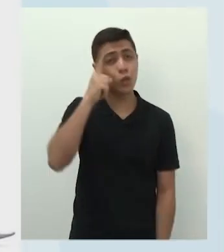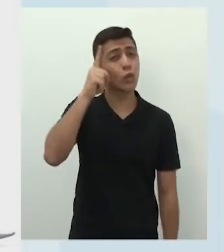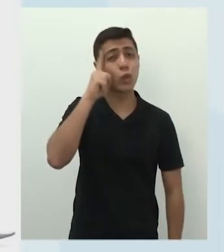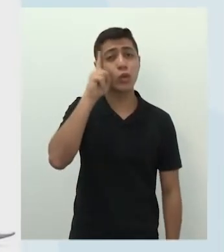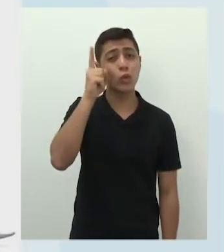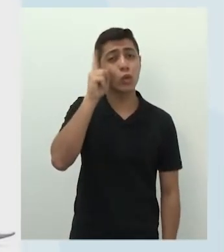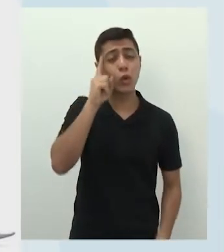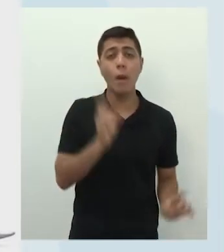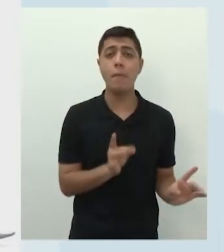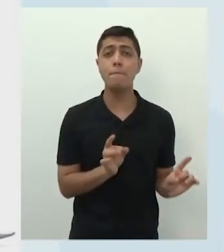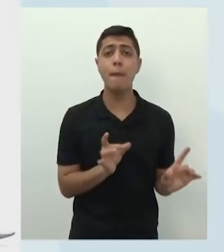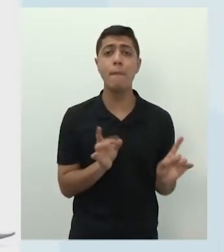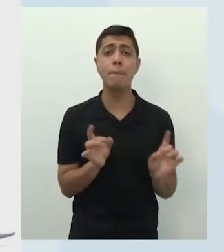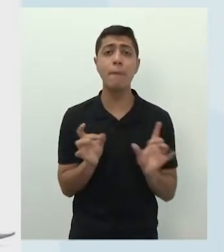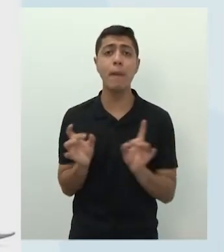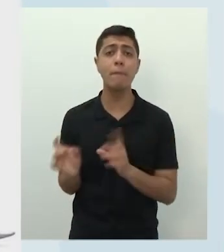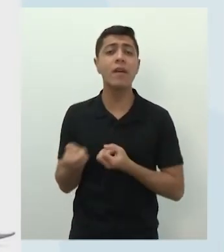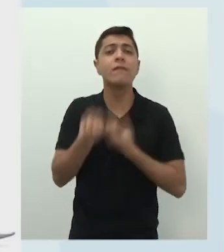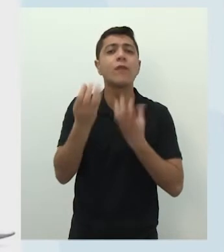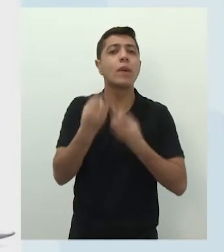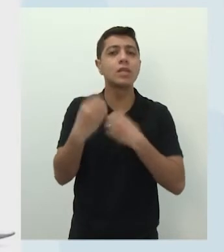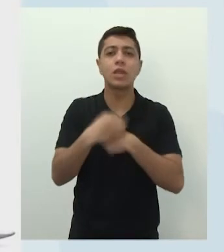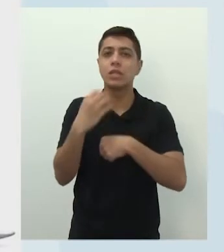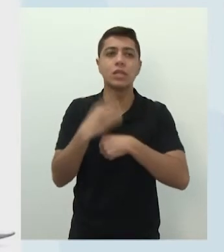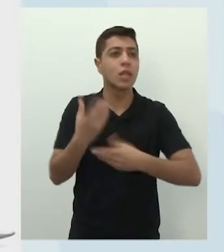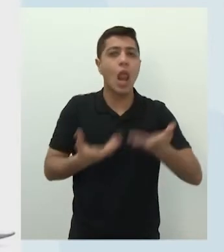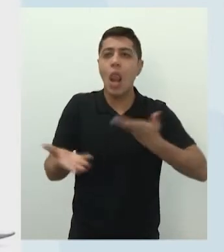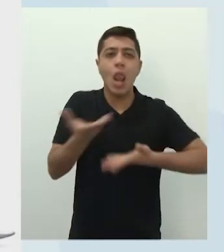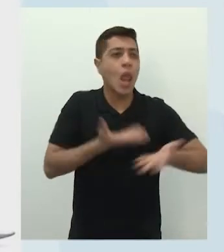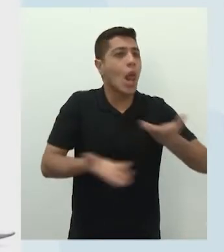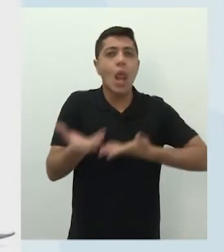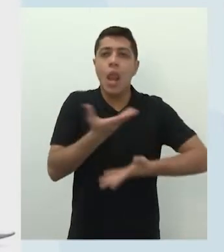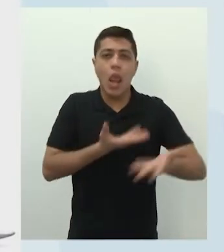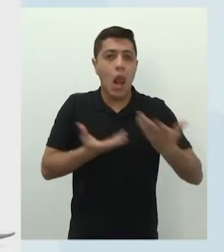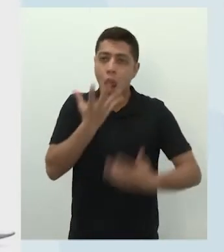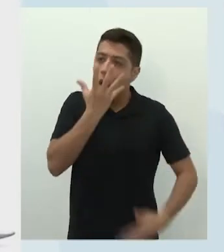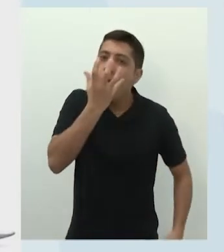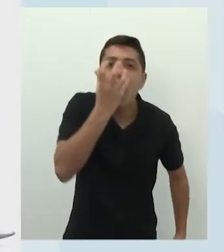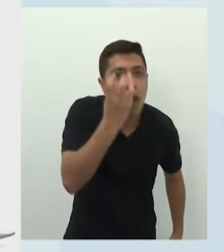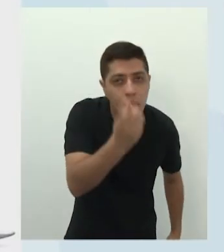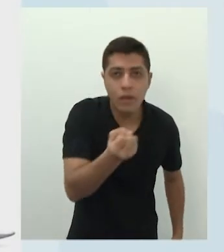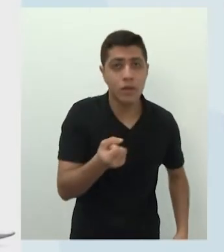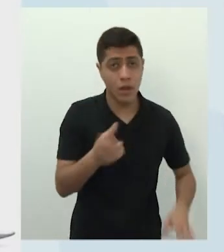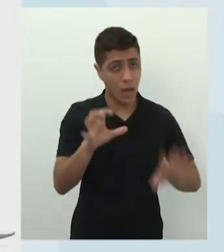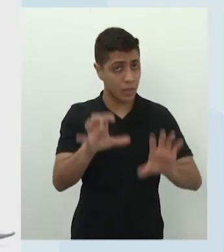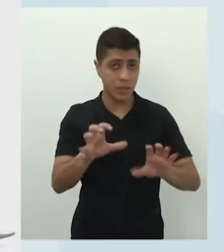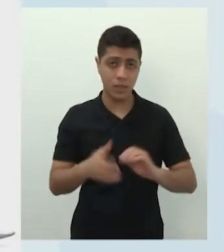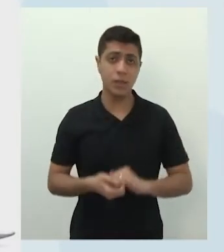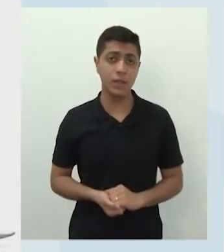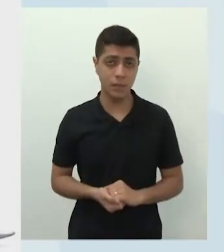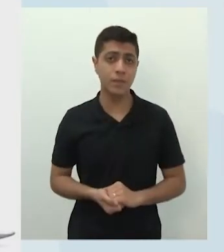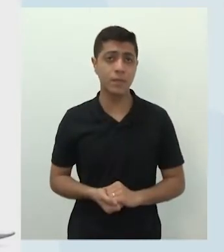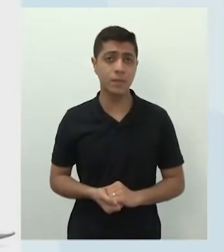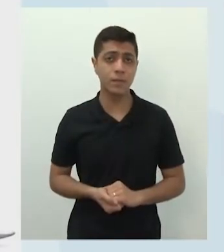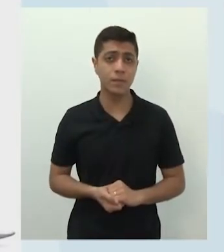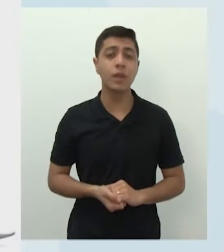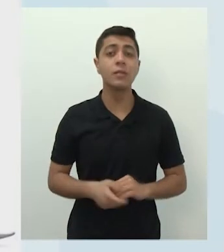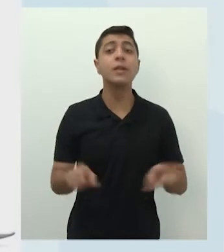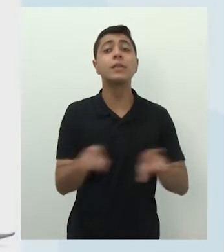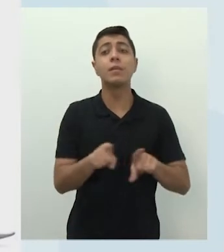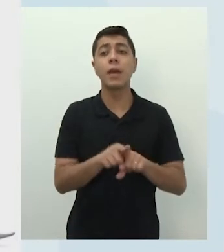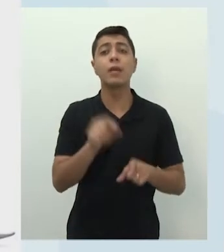esse fluxo de altíssima interatividade. Cada vez mais as extensões características de caminho estão mais curtas.